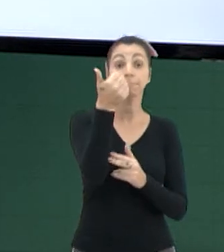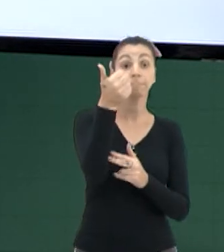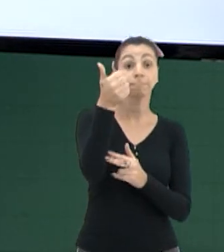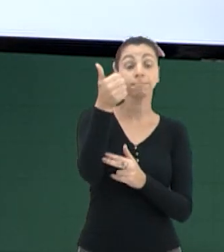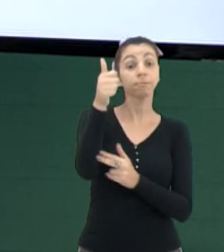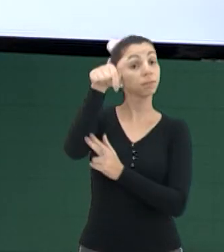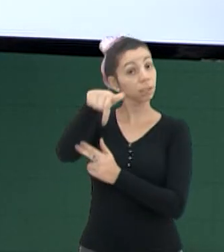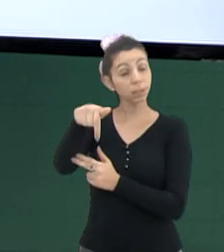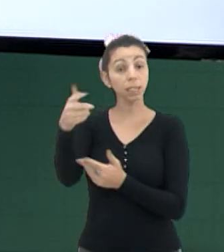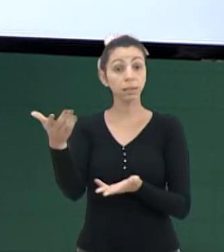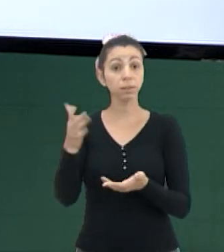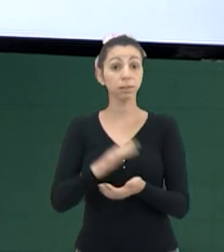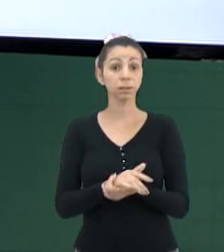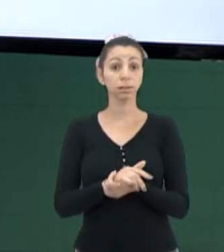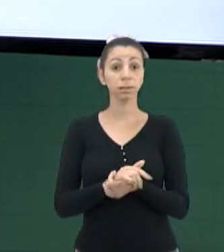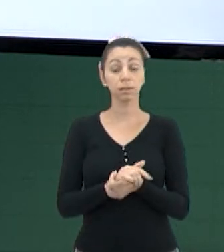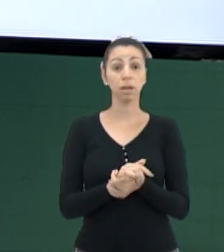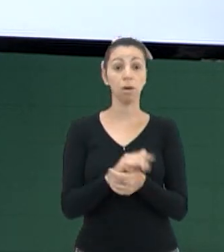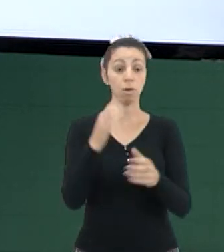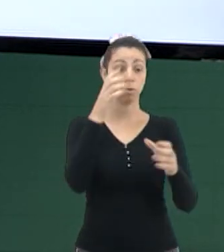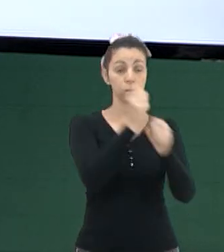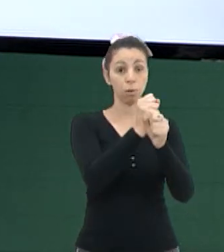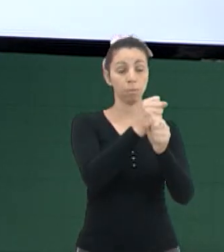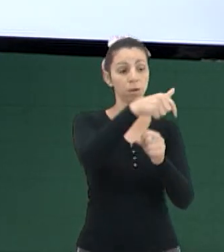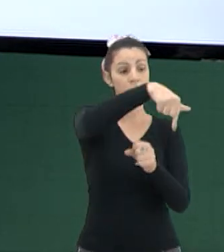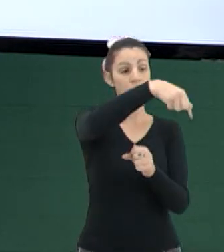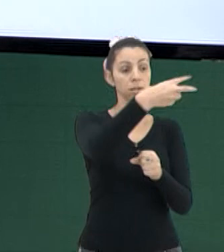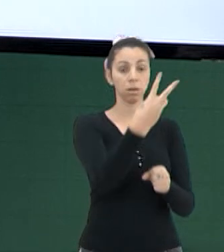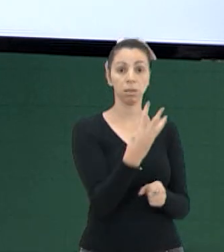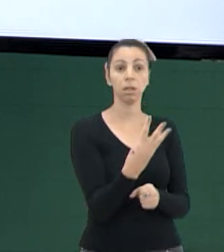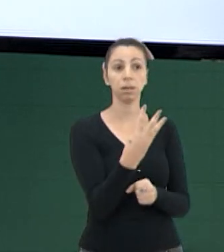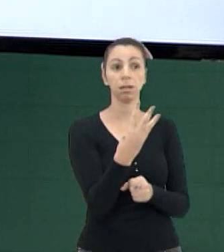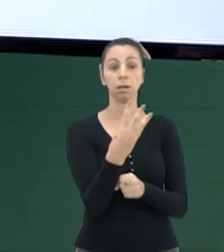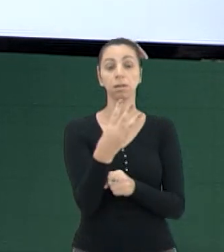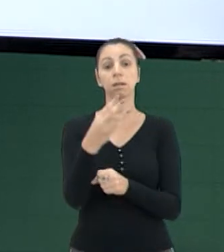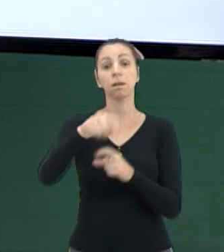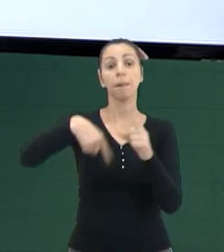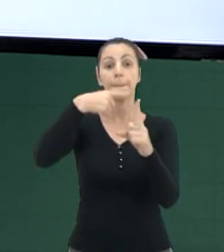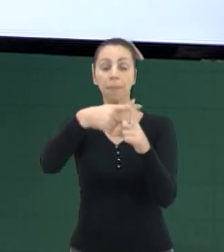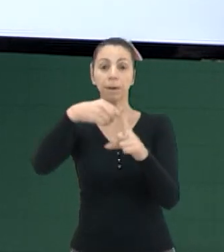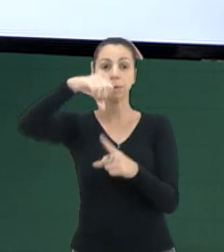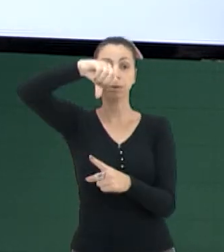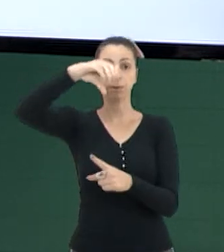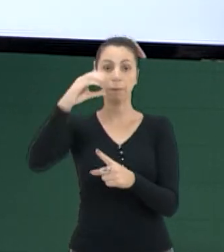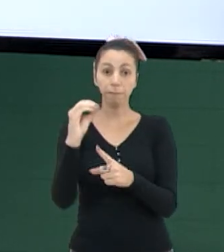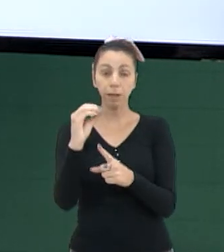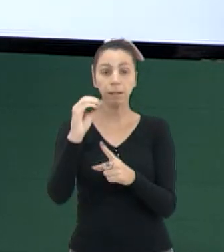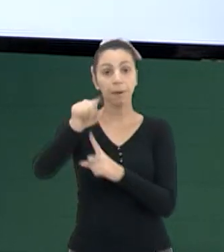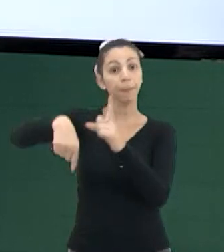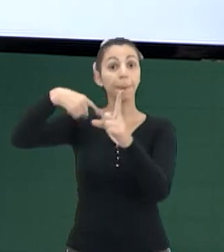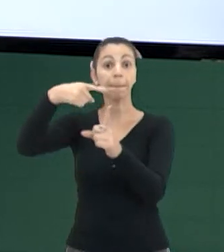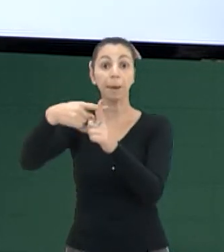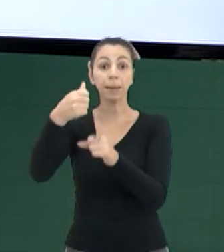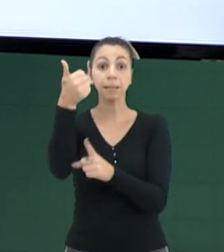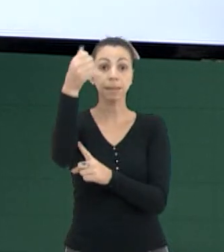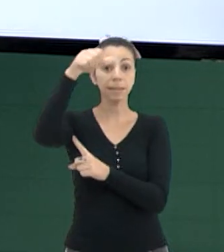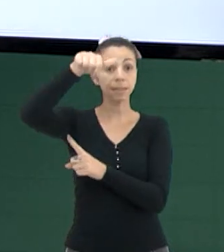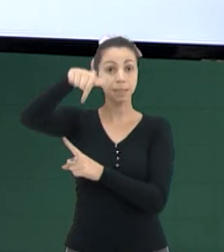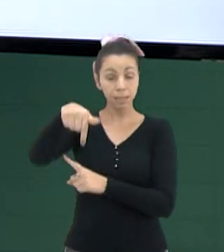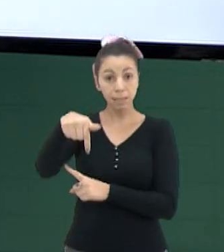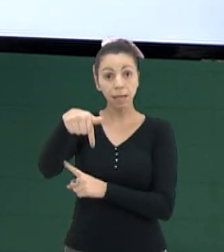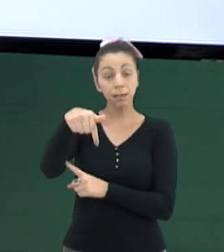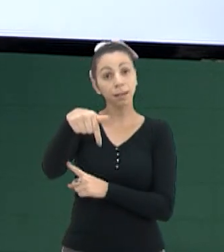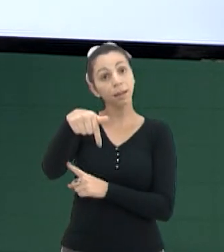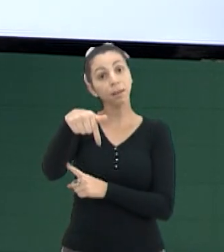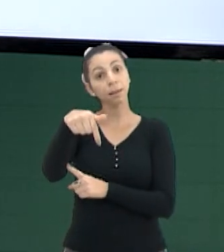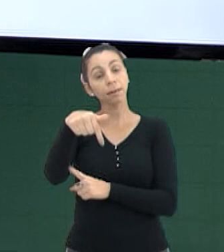mais 73 e mais 90 graus, sabendo que eu estou fazendo isso, não por acaso, porque eu já peguei a propriedade do